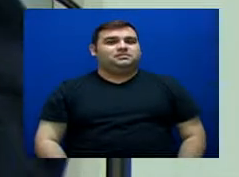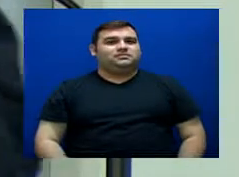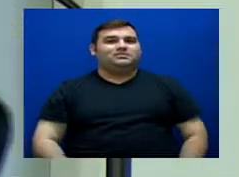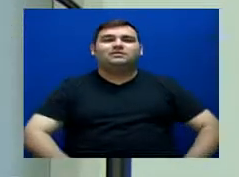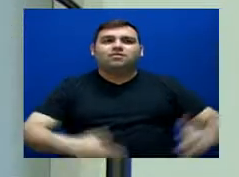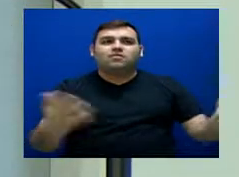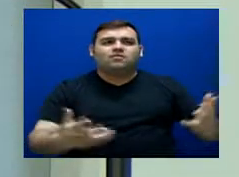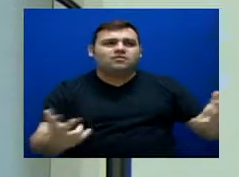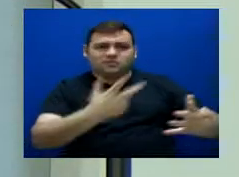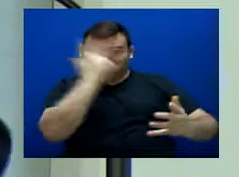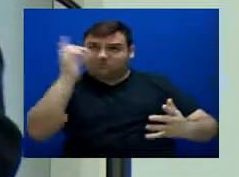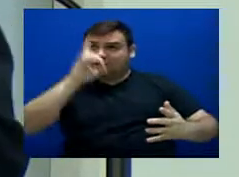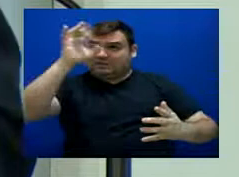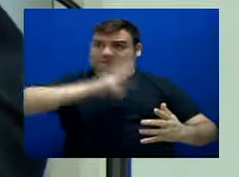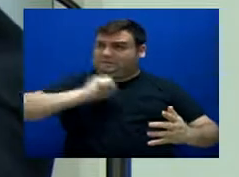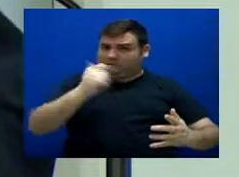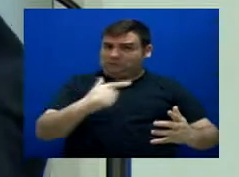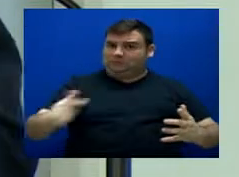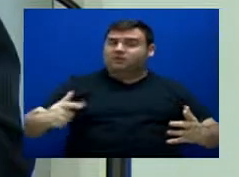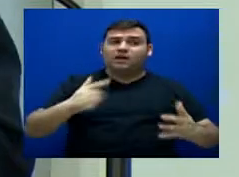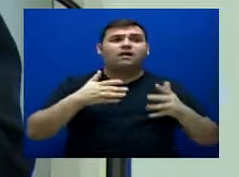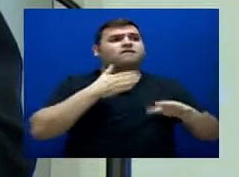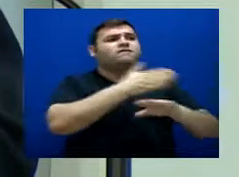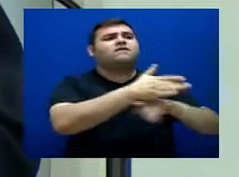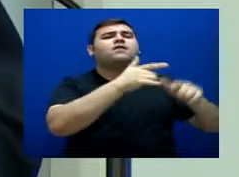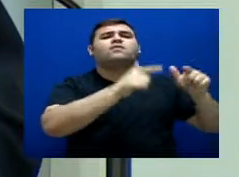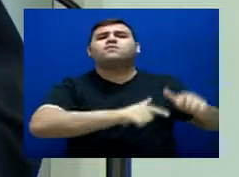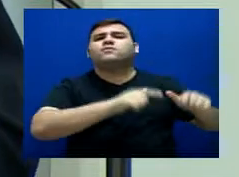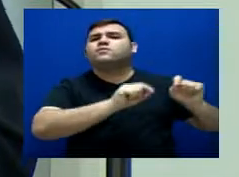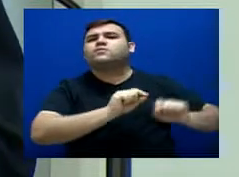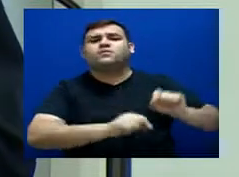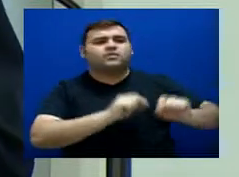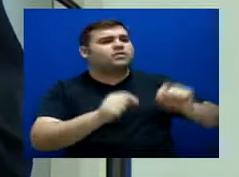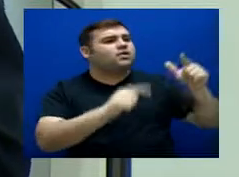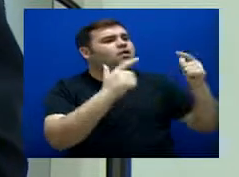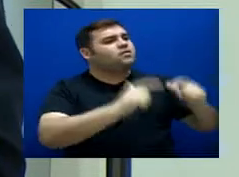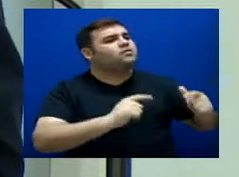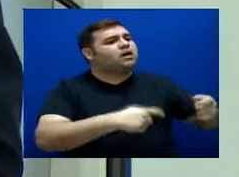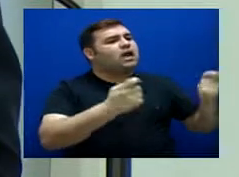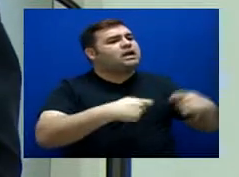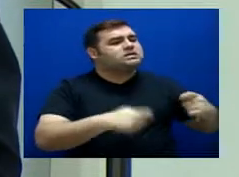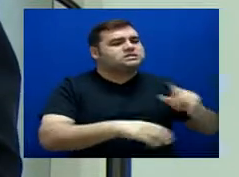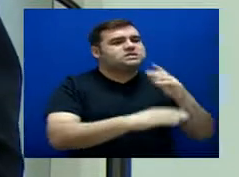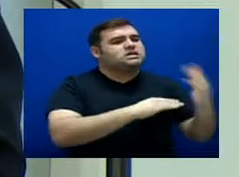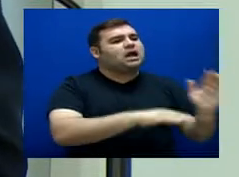As pessoas que não têm Deus, elas procuram em lugares que possa